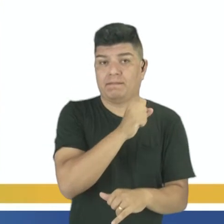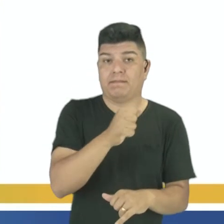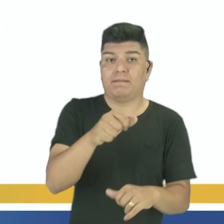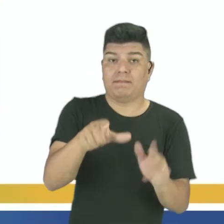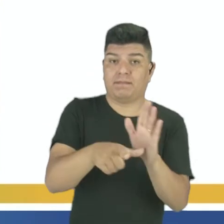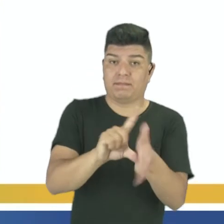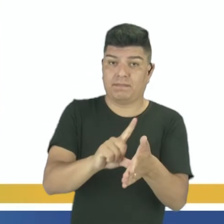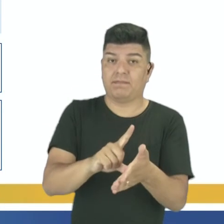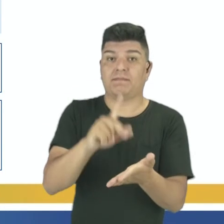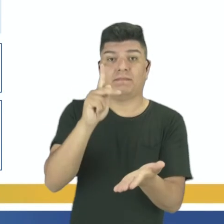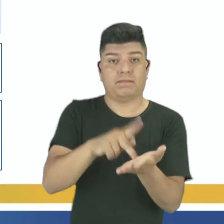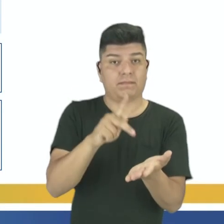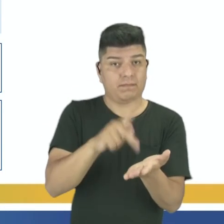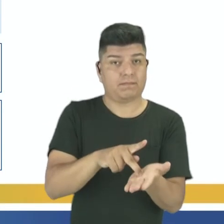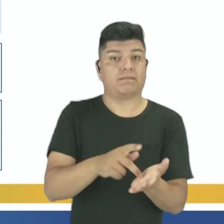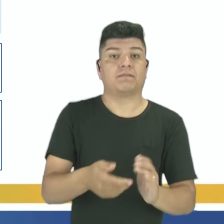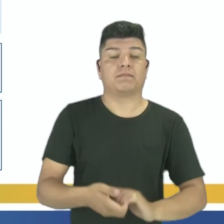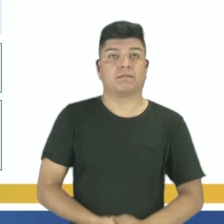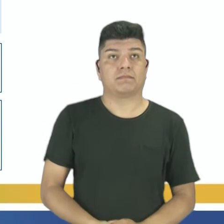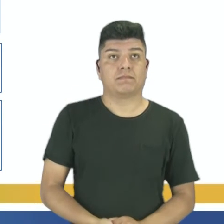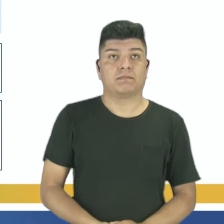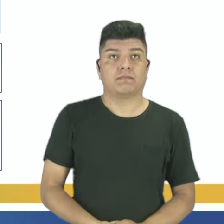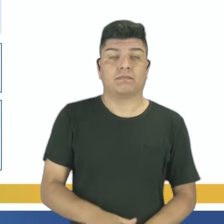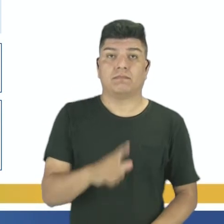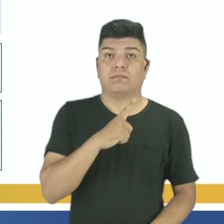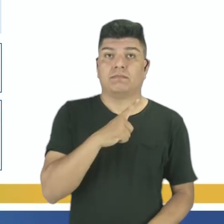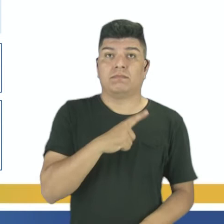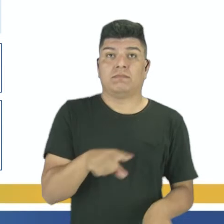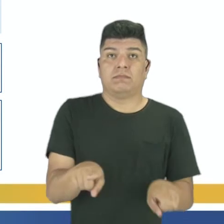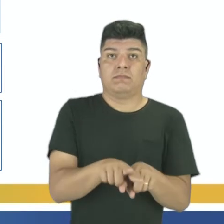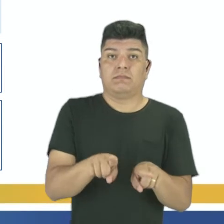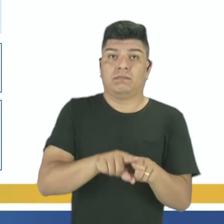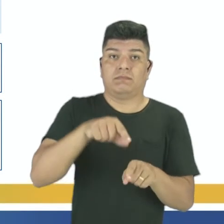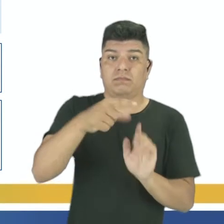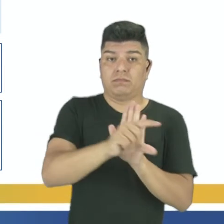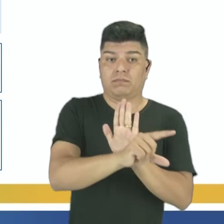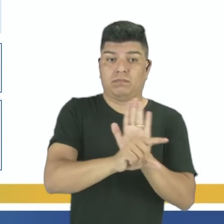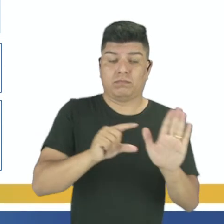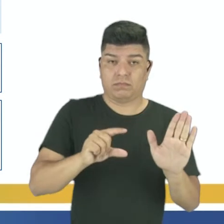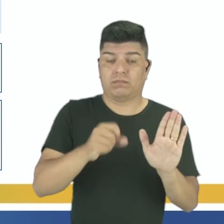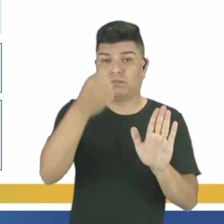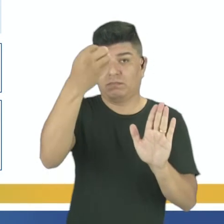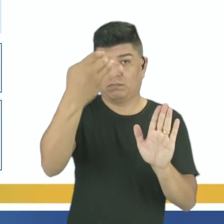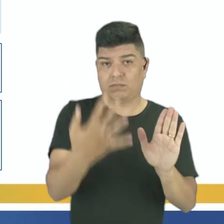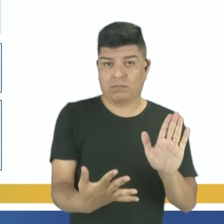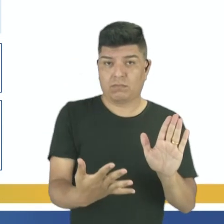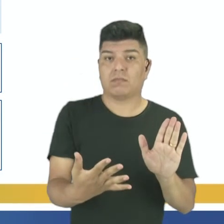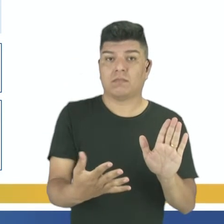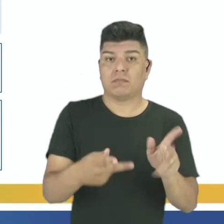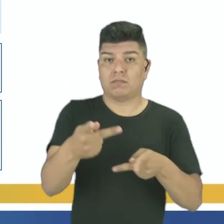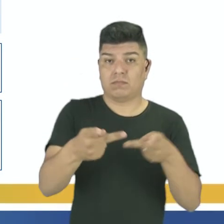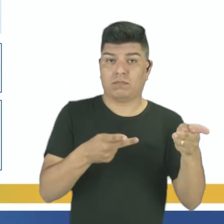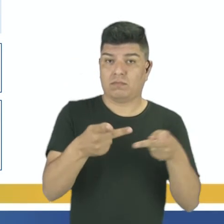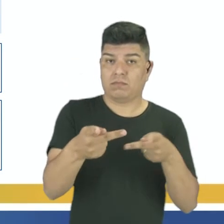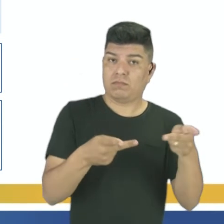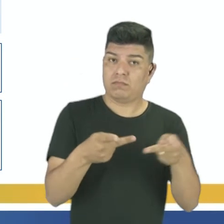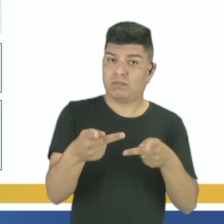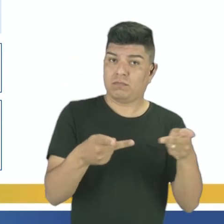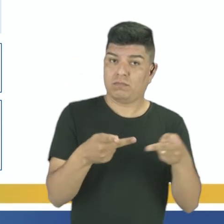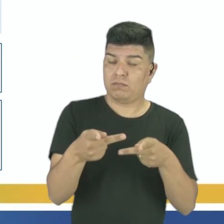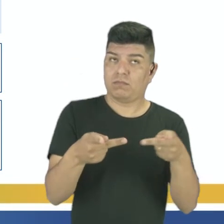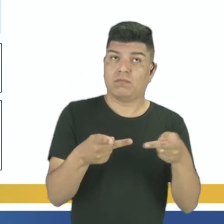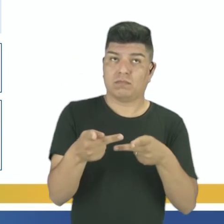possa verificar a verdade. Aí nós temos também outros trechos, tá, que vão explicar um pouquinho sobre os projetos para